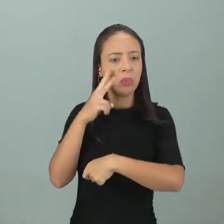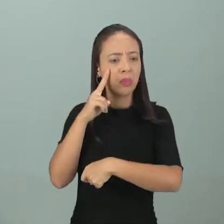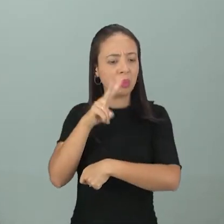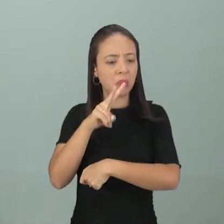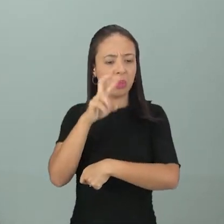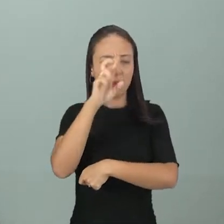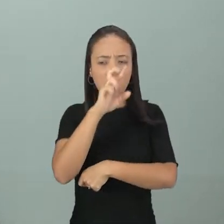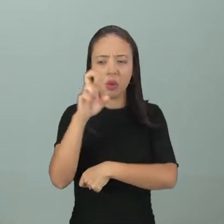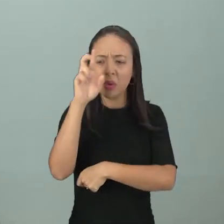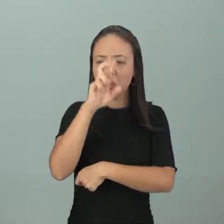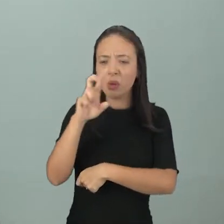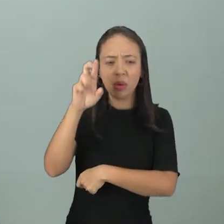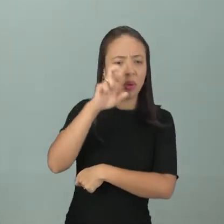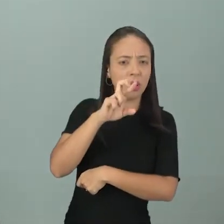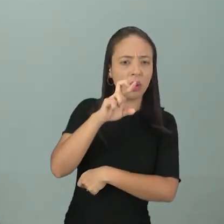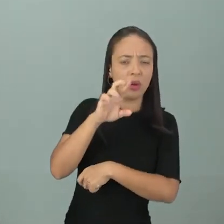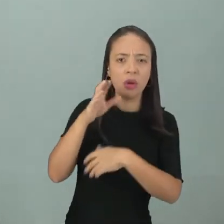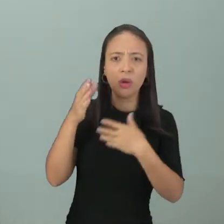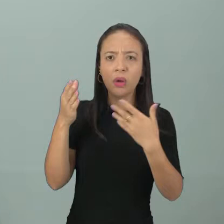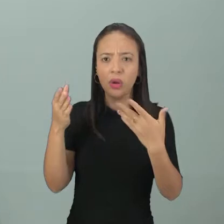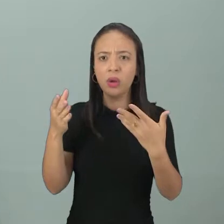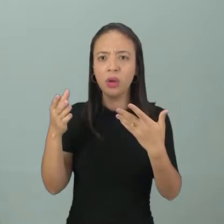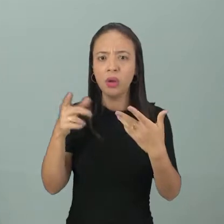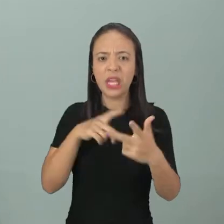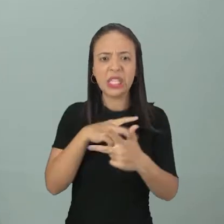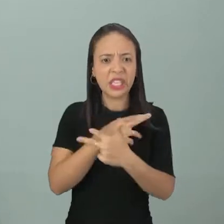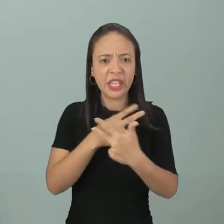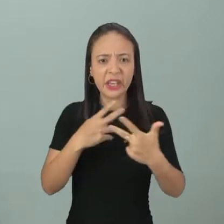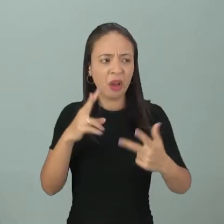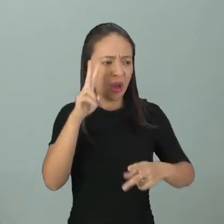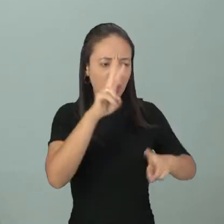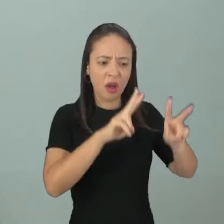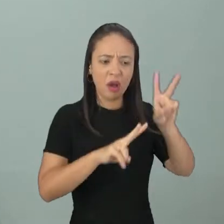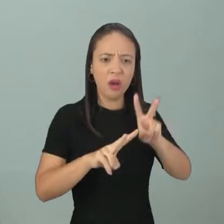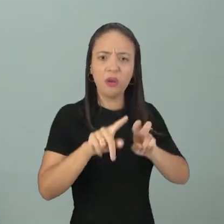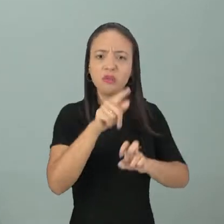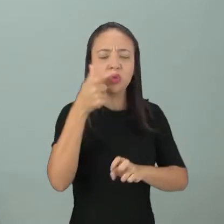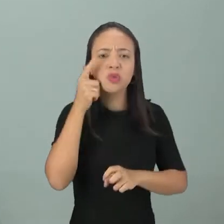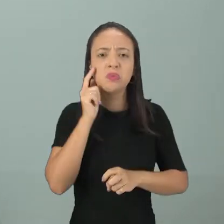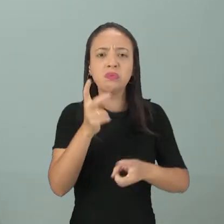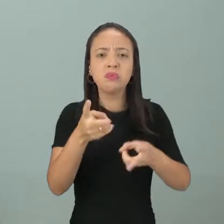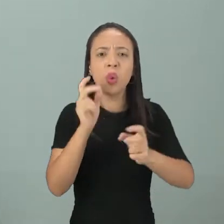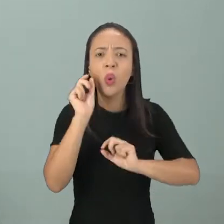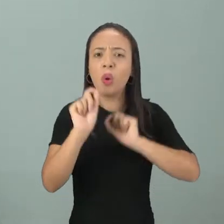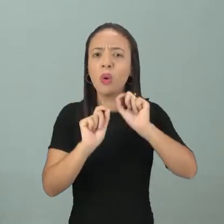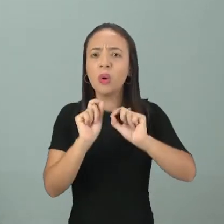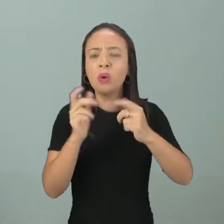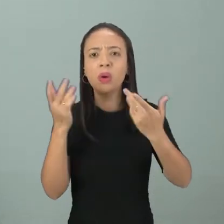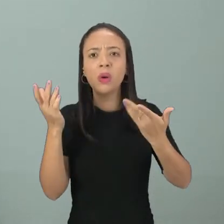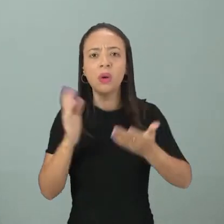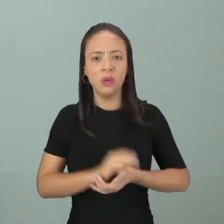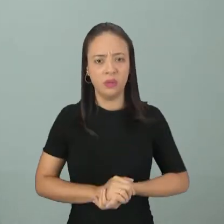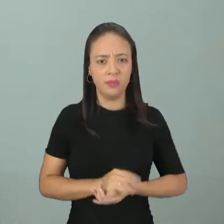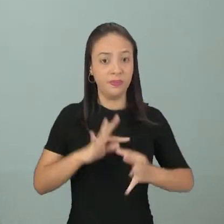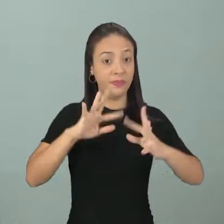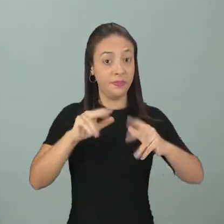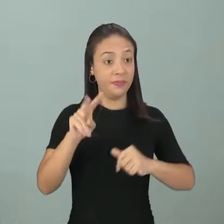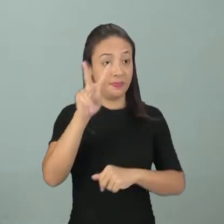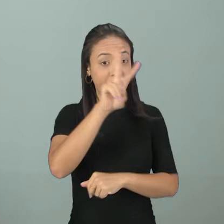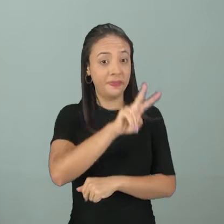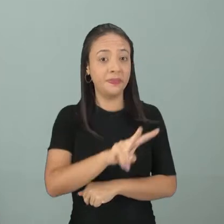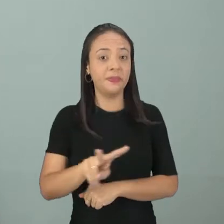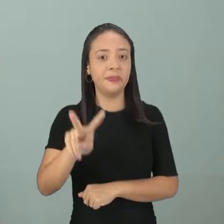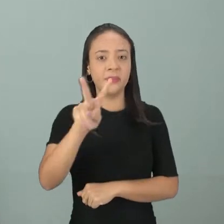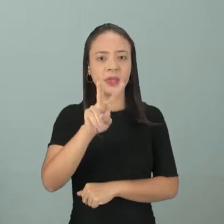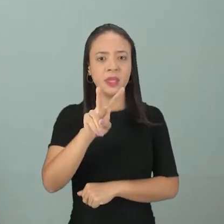observar. E aí, tem muitas coisas ao seu redor? O que você conseguiu perceber? Essas coisas que vocês